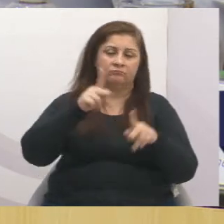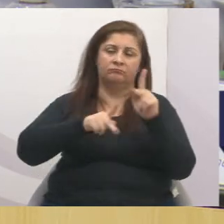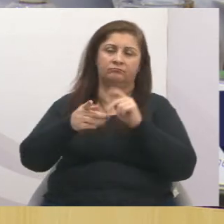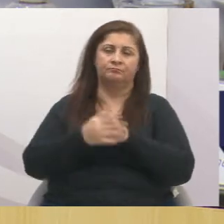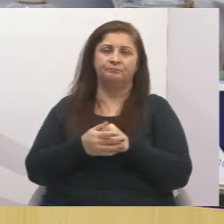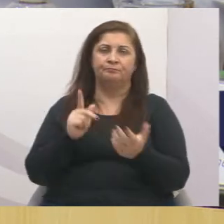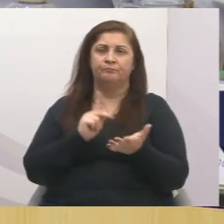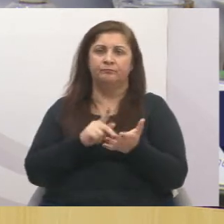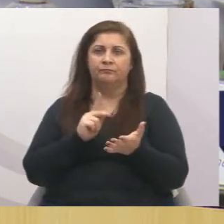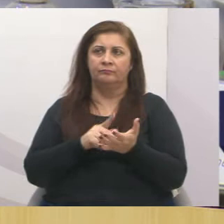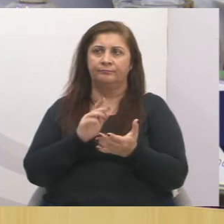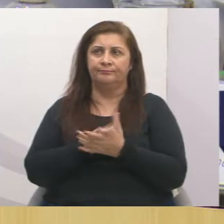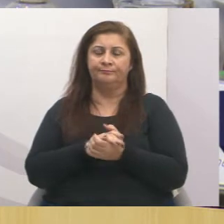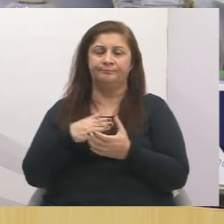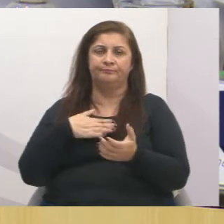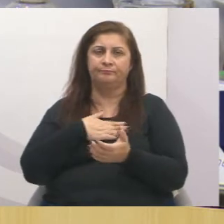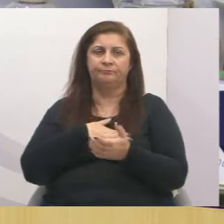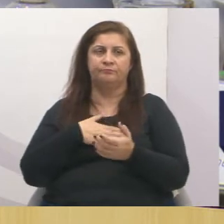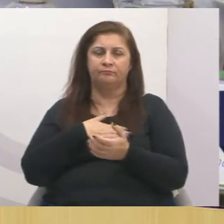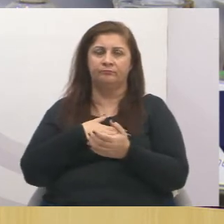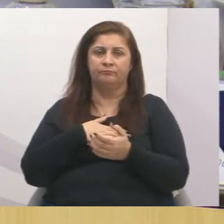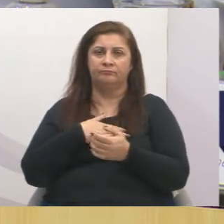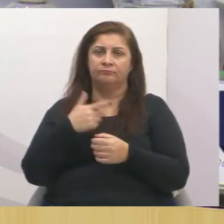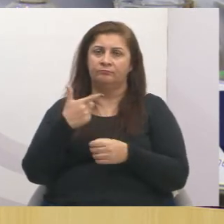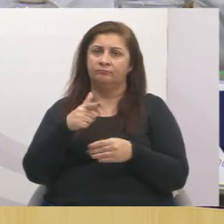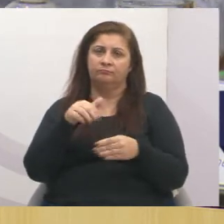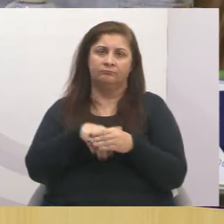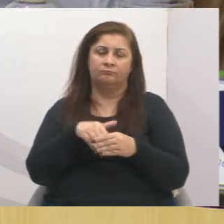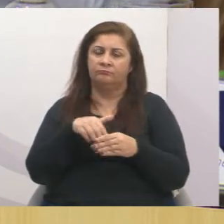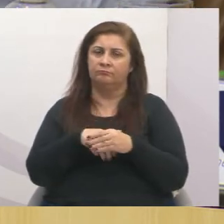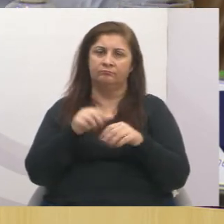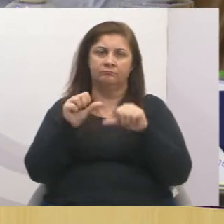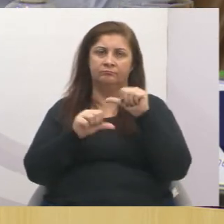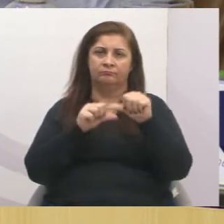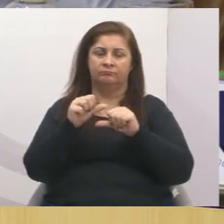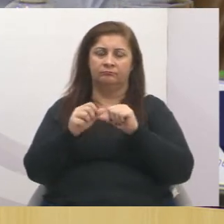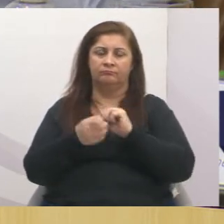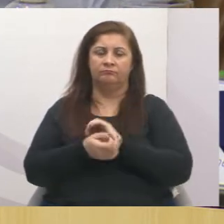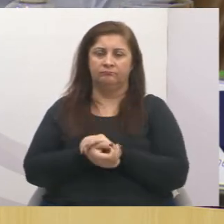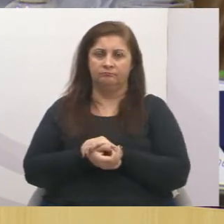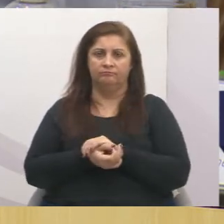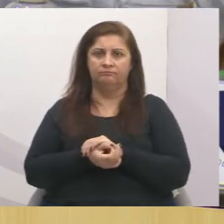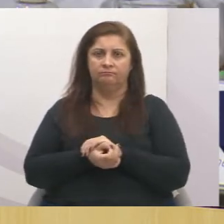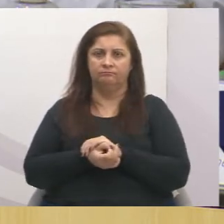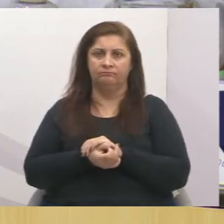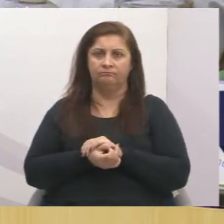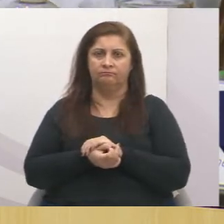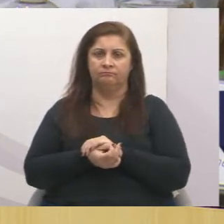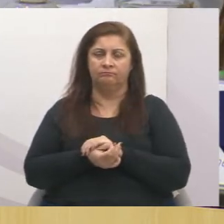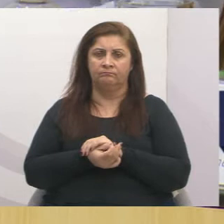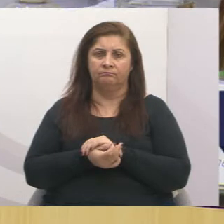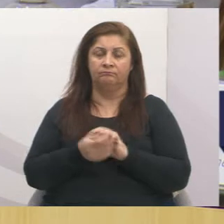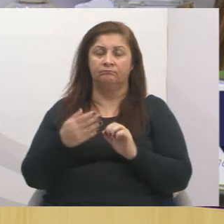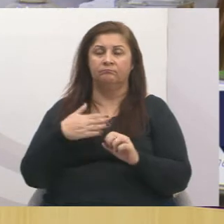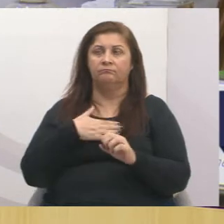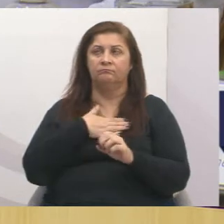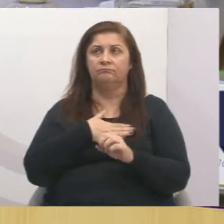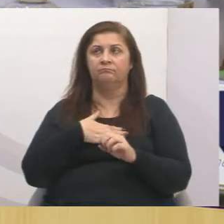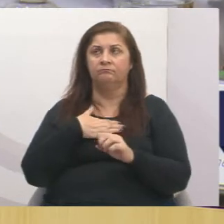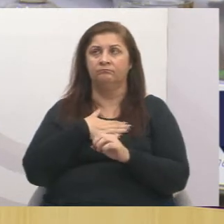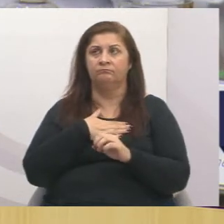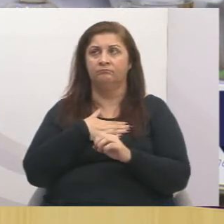essa. Gostaríamos de não estar votando este projeto, gostaríamos